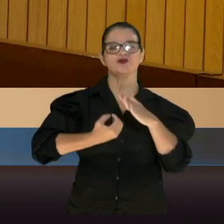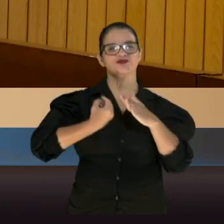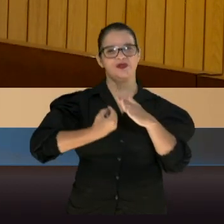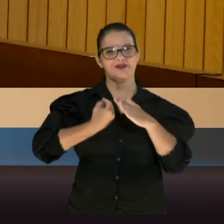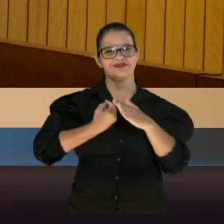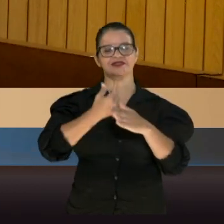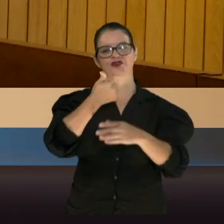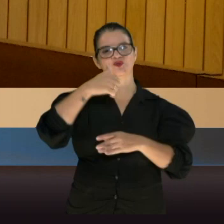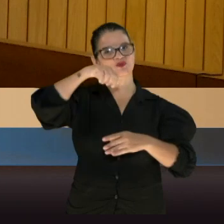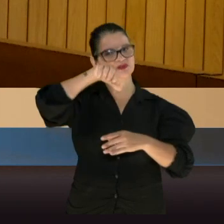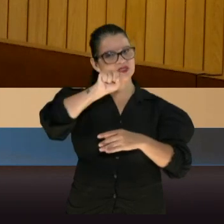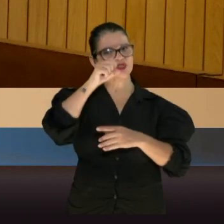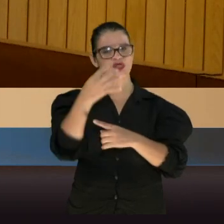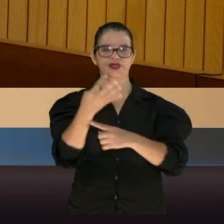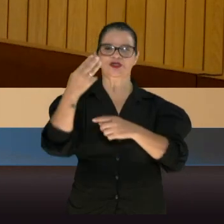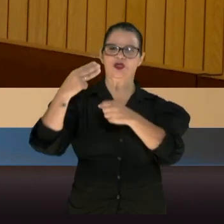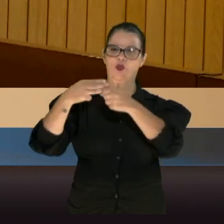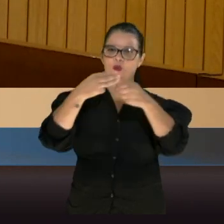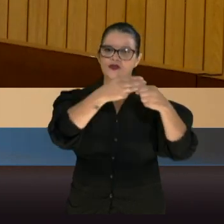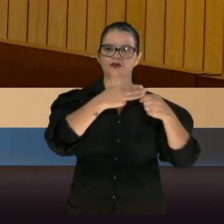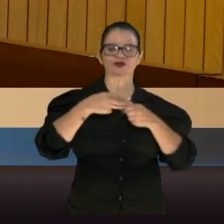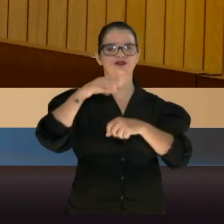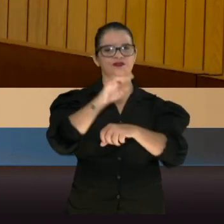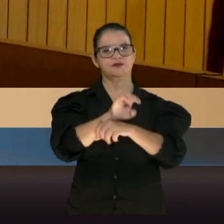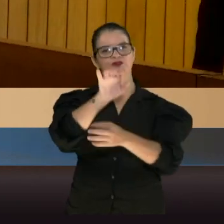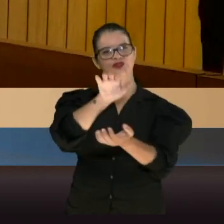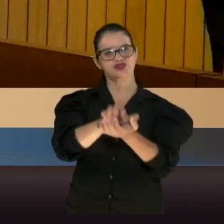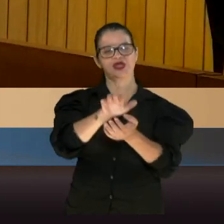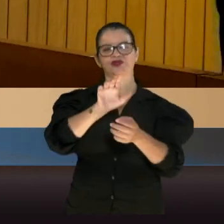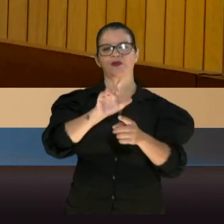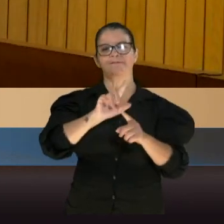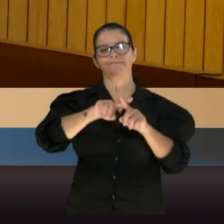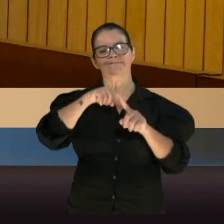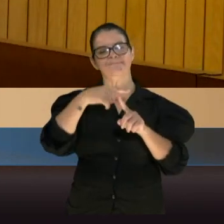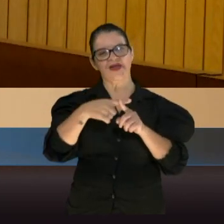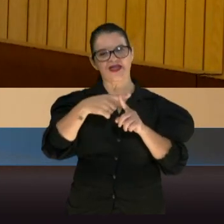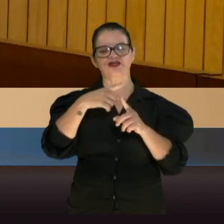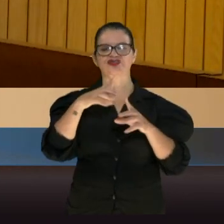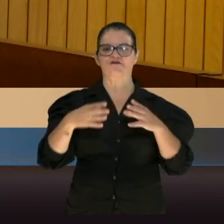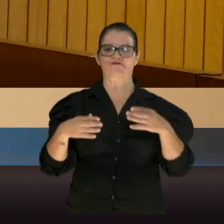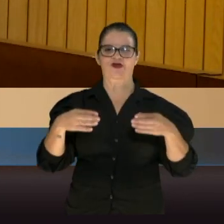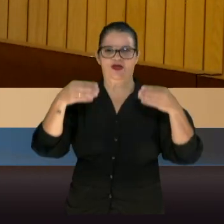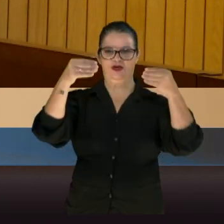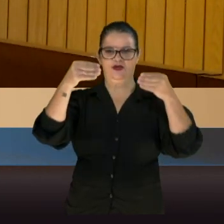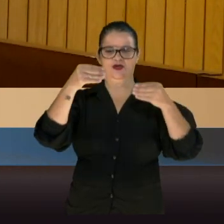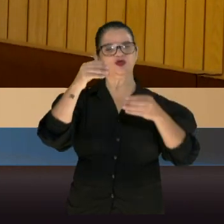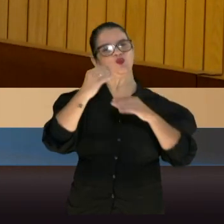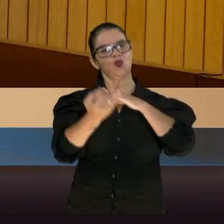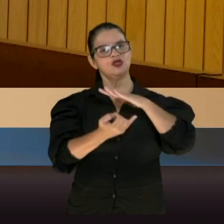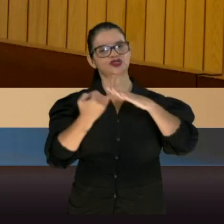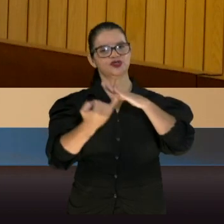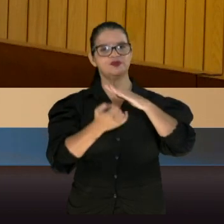nos 184 municípios do estado de Pernambuco, mais Fernando de Noronha. Uma instituição que